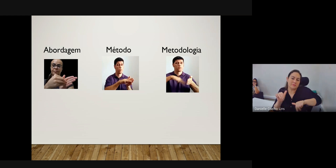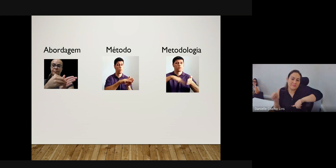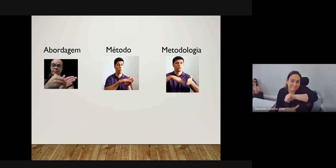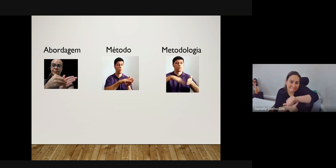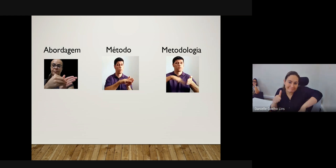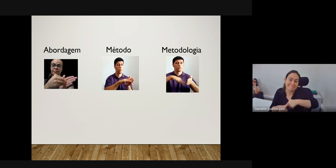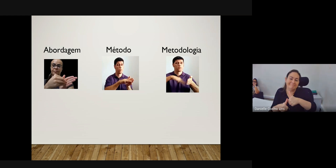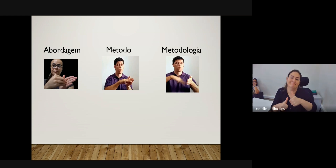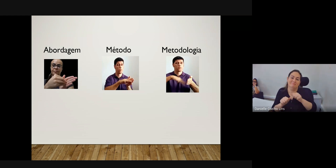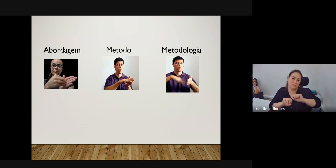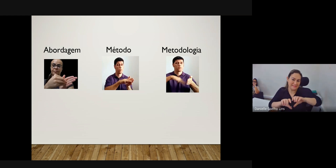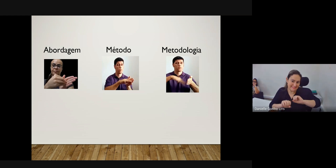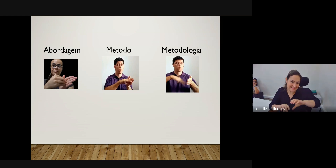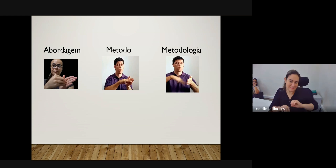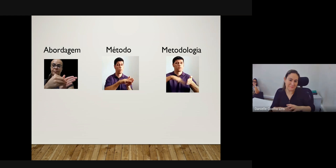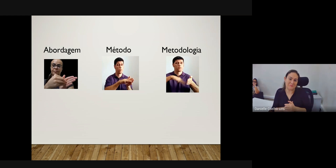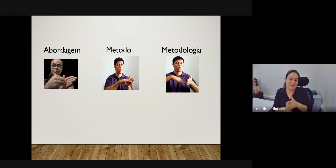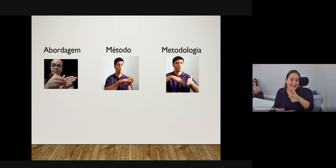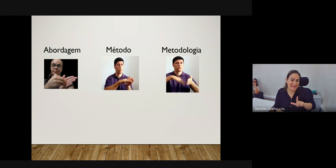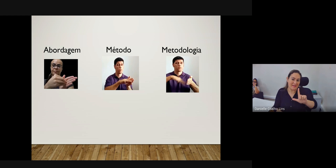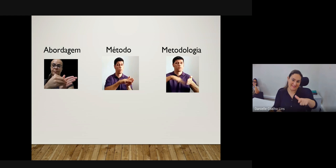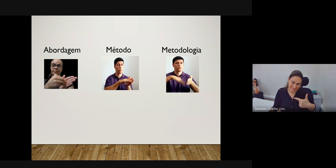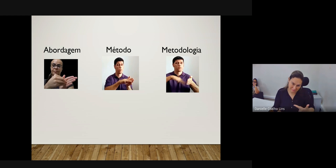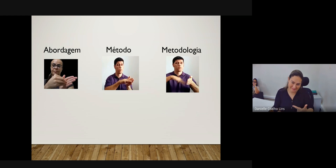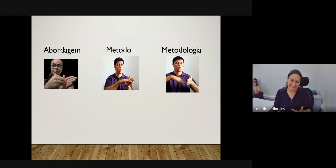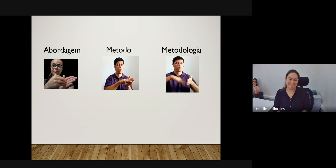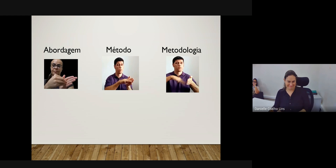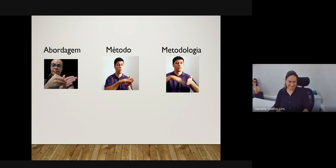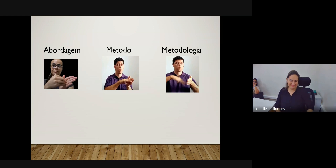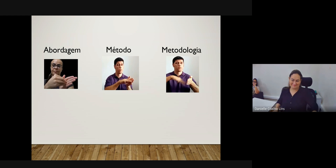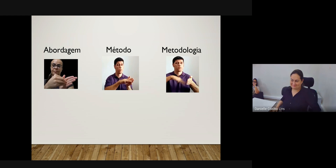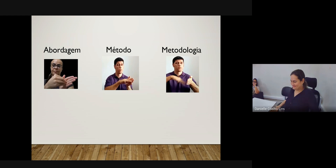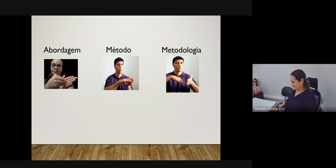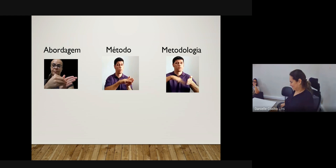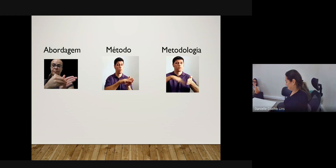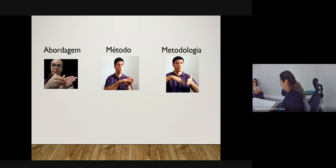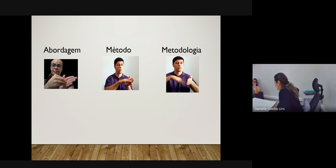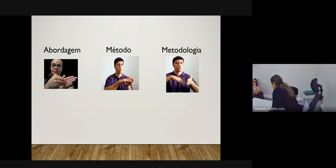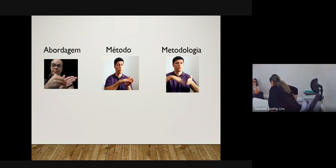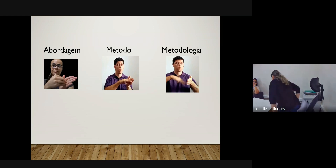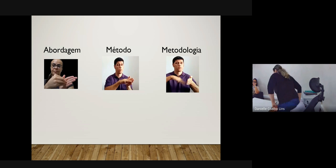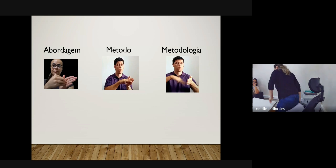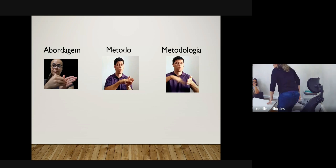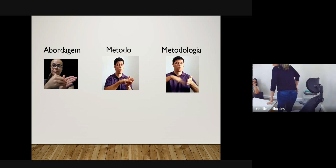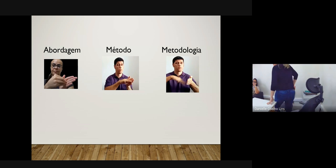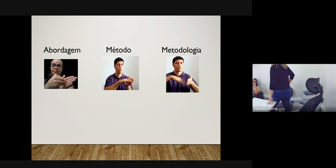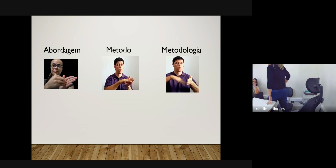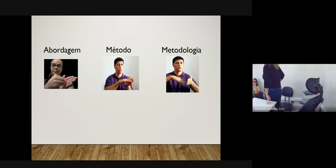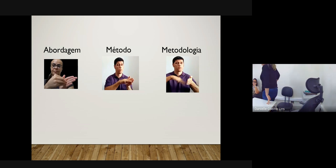possa mostrar a nossa nova proposta de ensino de L2.